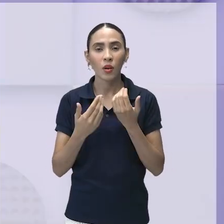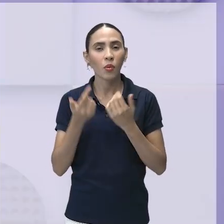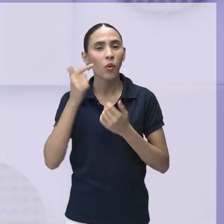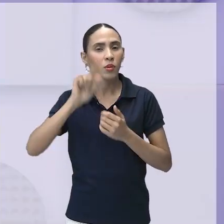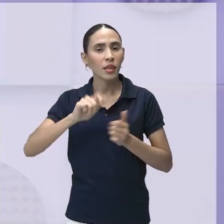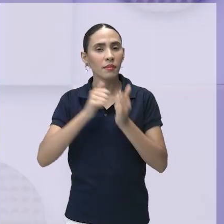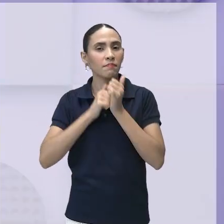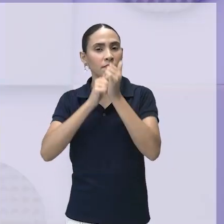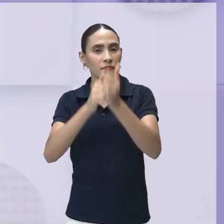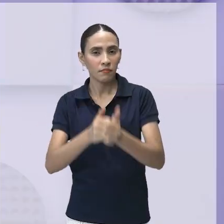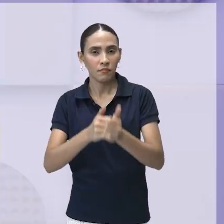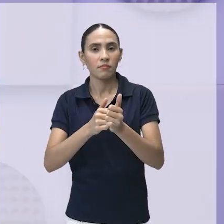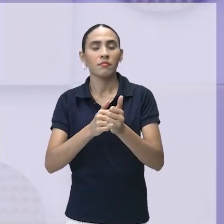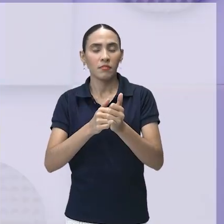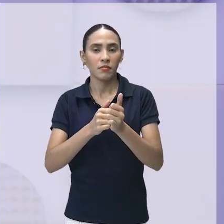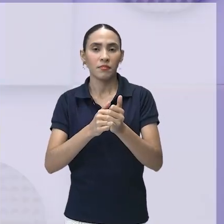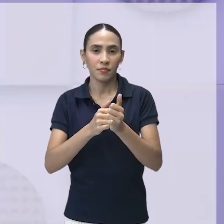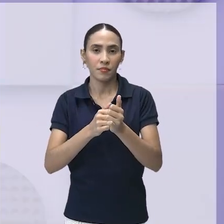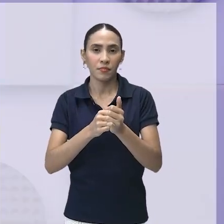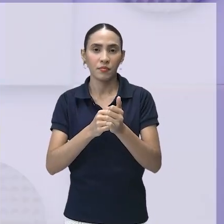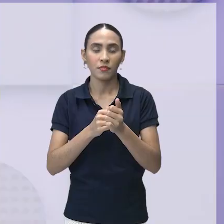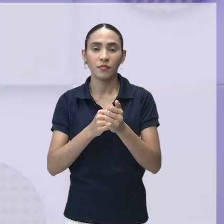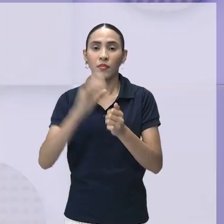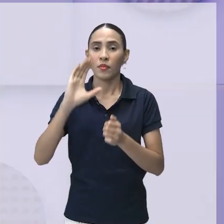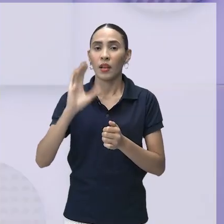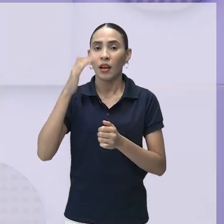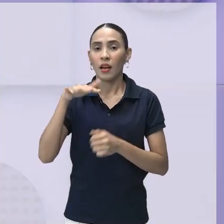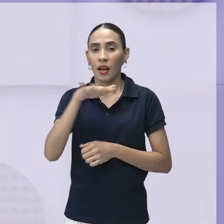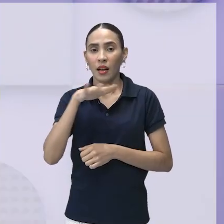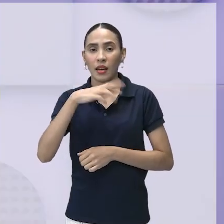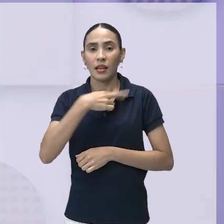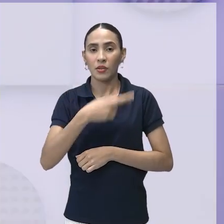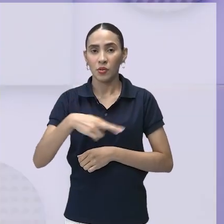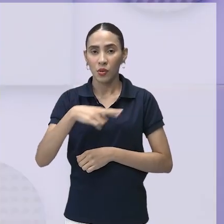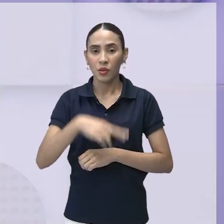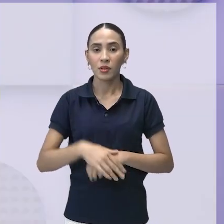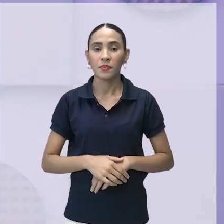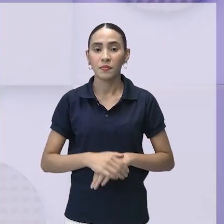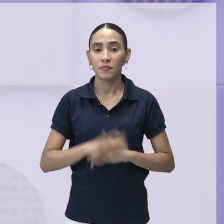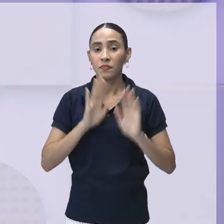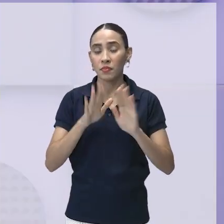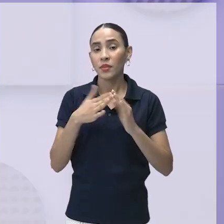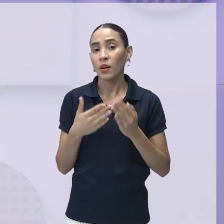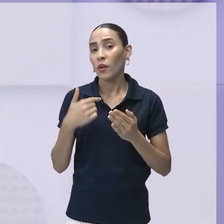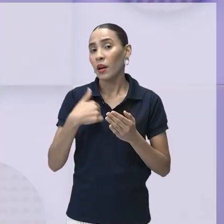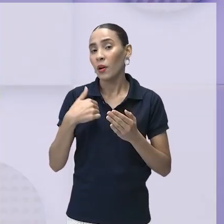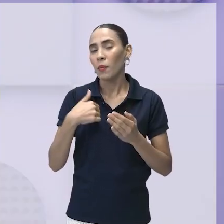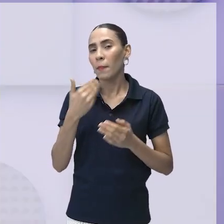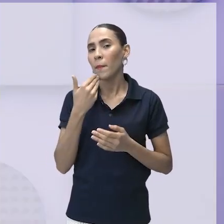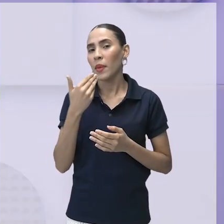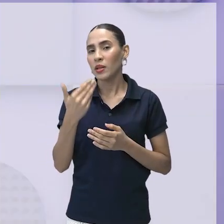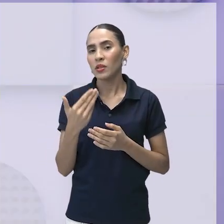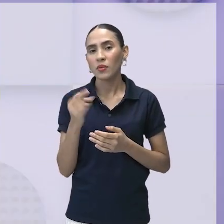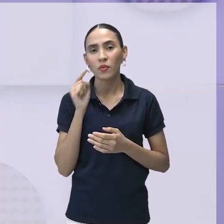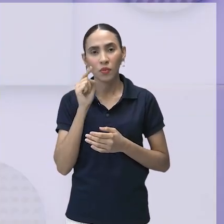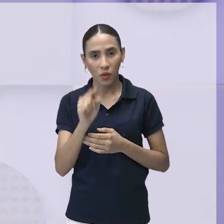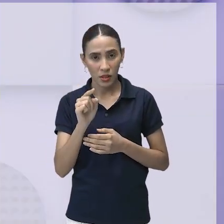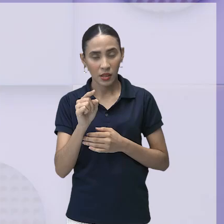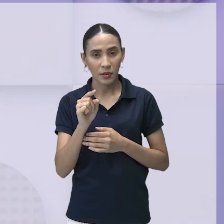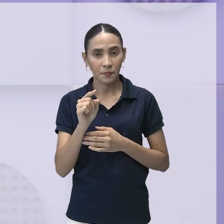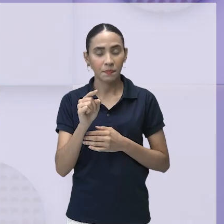desenrola, ele se concretiza no fenômeno religioso. Então, eu vou pedir para a